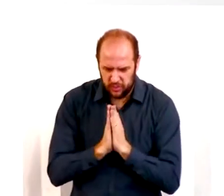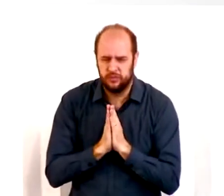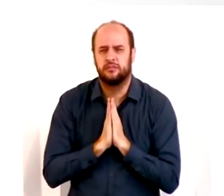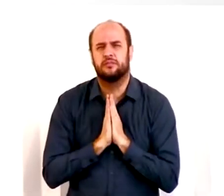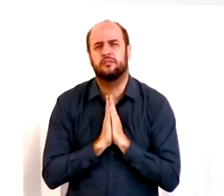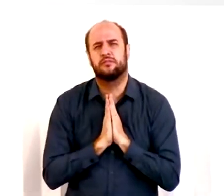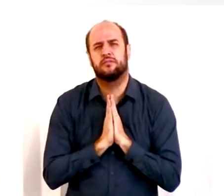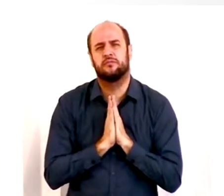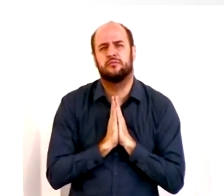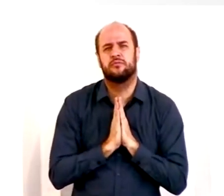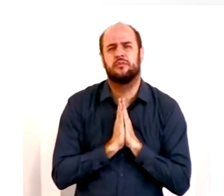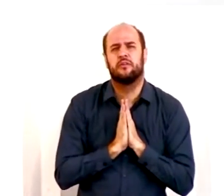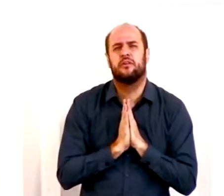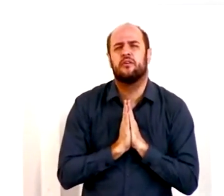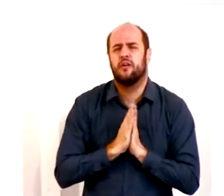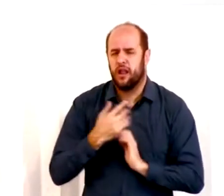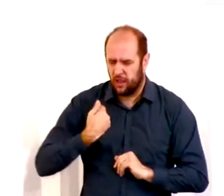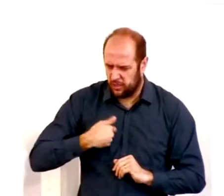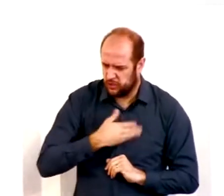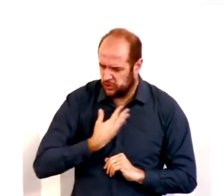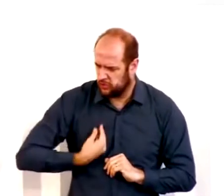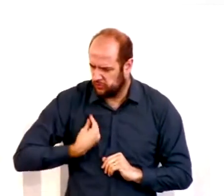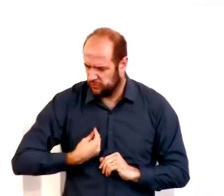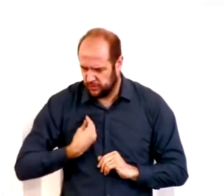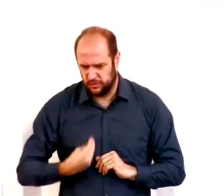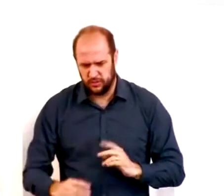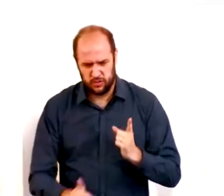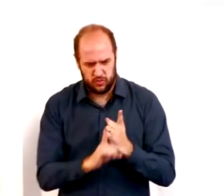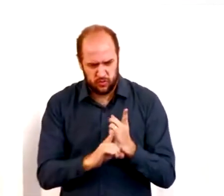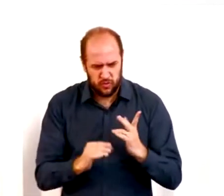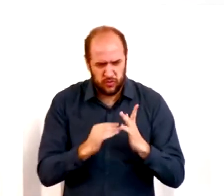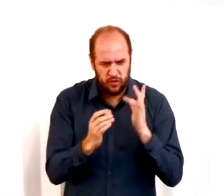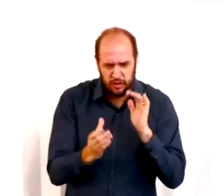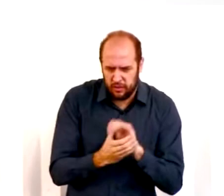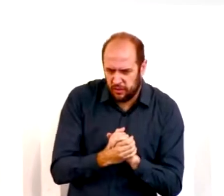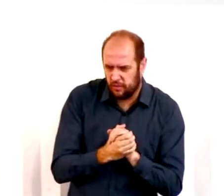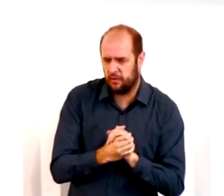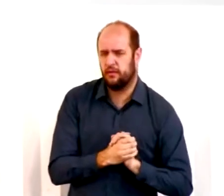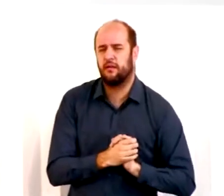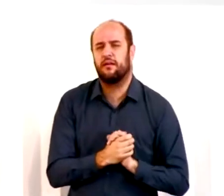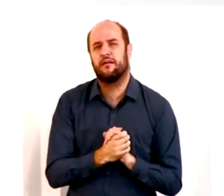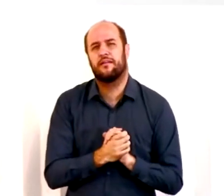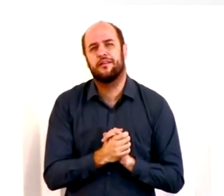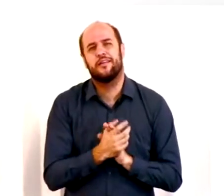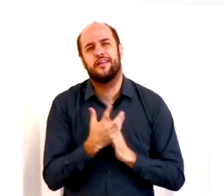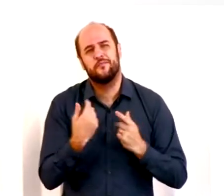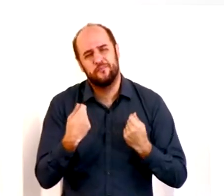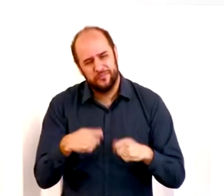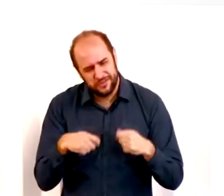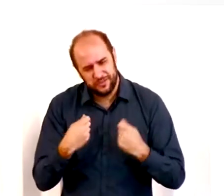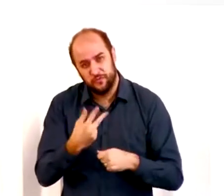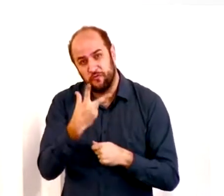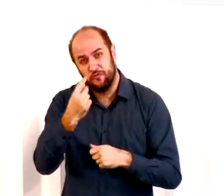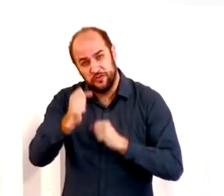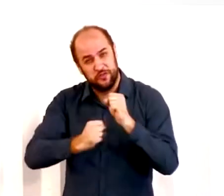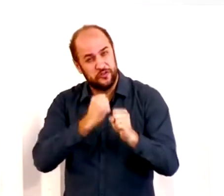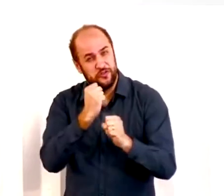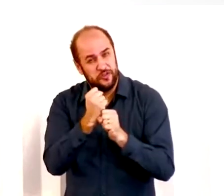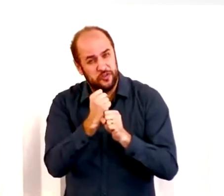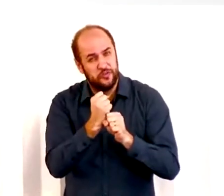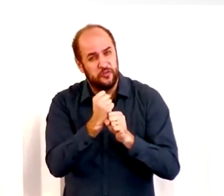que confraternizamos nos encontros de casais. Irmãos, se tem alguém que eu preciso dividir esses 20 anos de